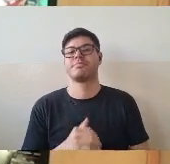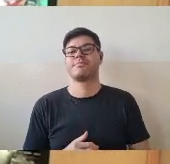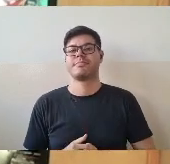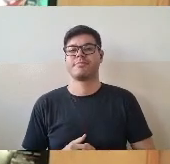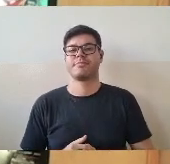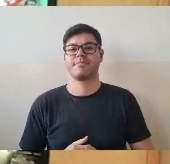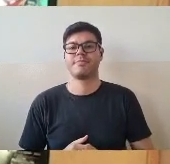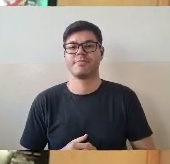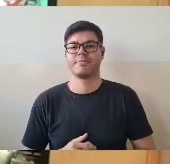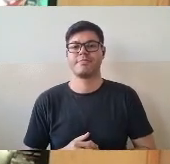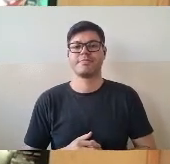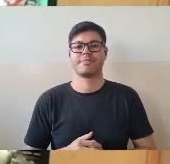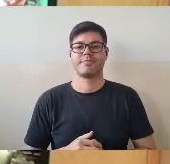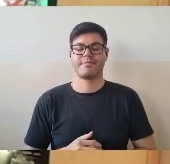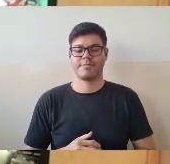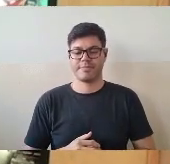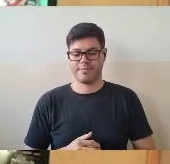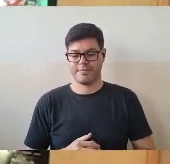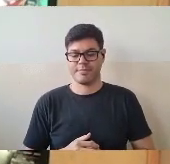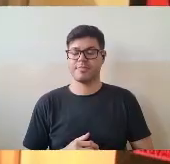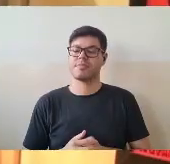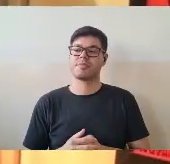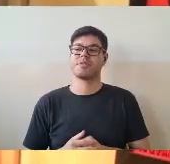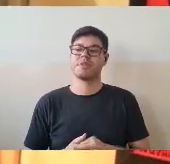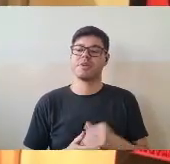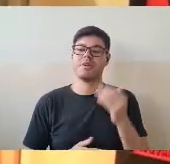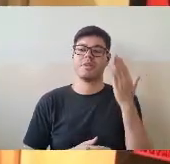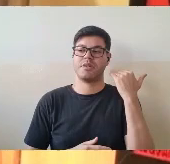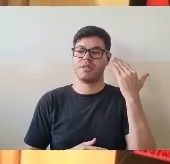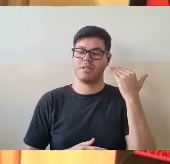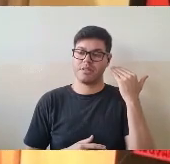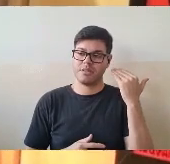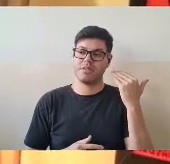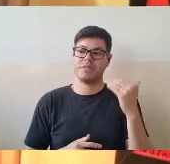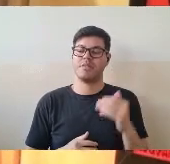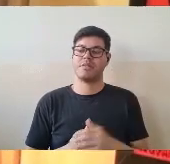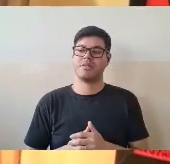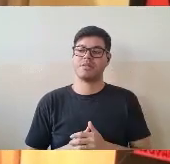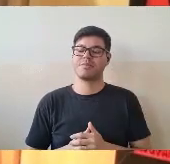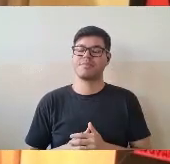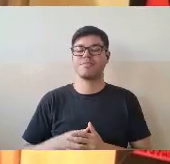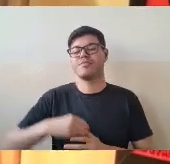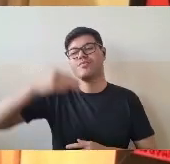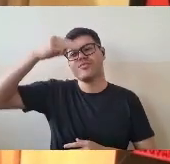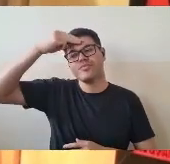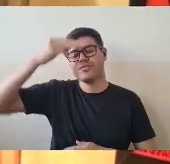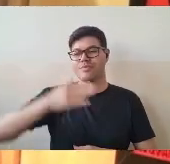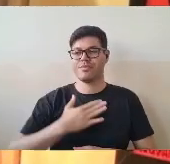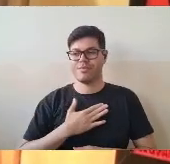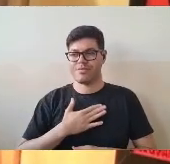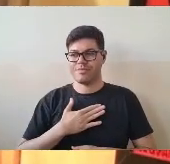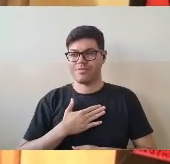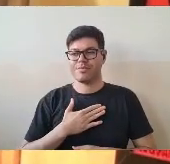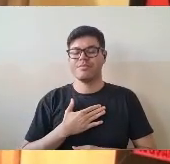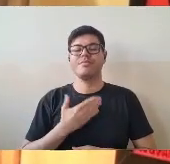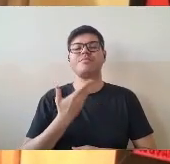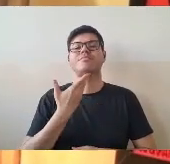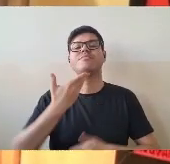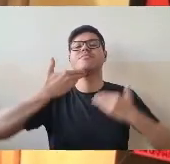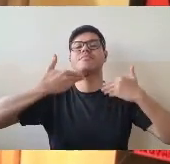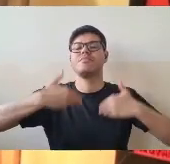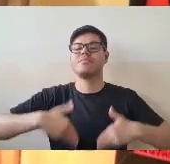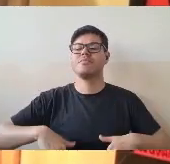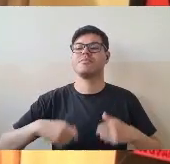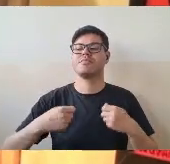das perninhas, da cabeça, do pescoço. Falei, caramba, será que ele está suspeitando de meningite? Mas eu faço mesmo. Tem que fazer, né? Como